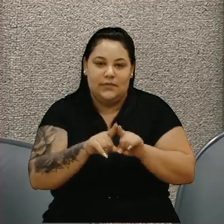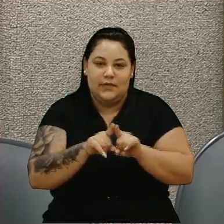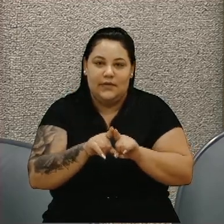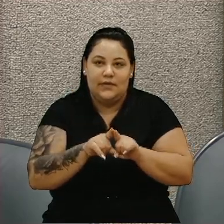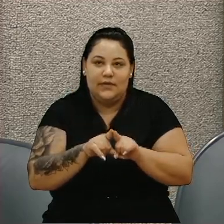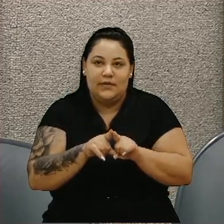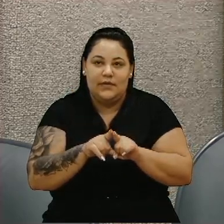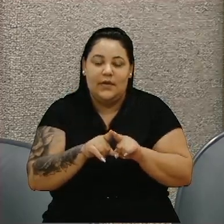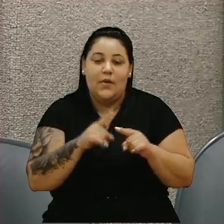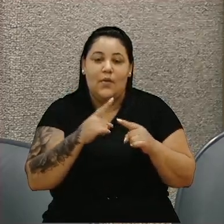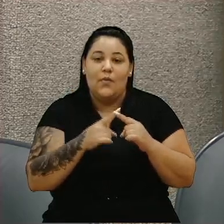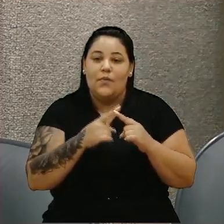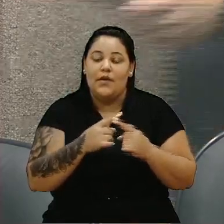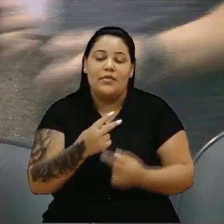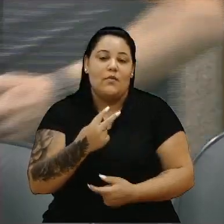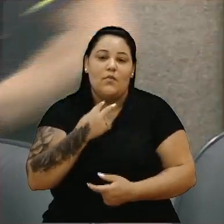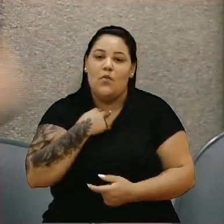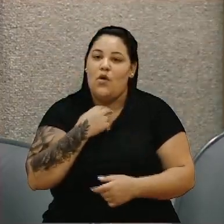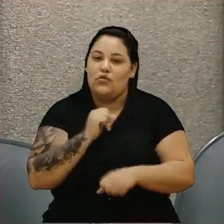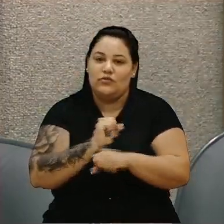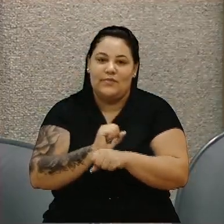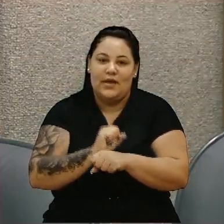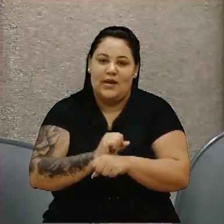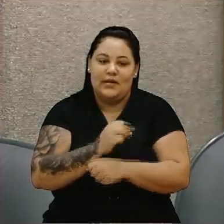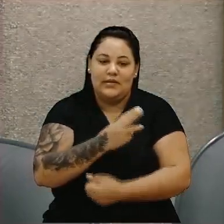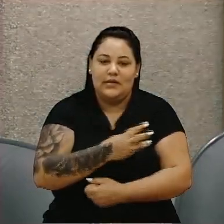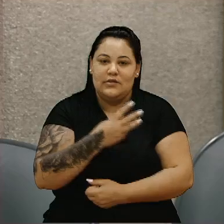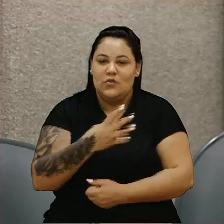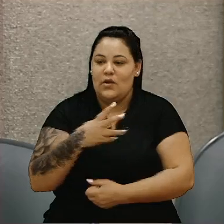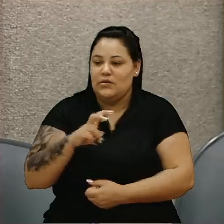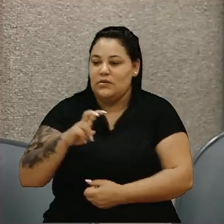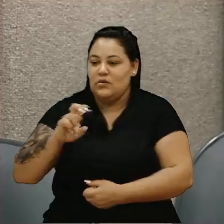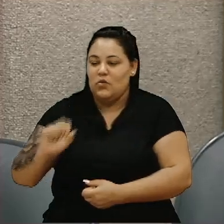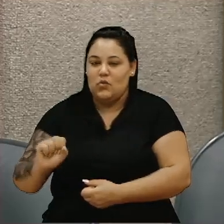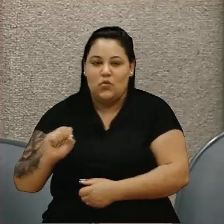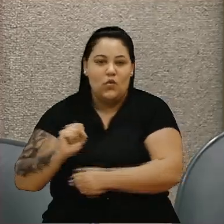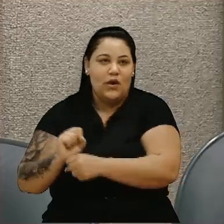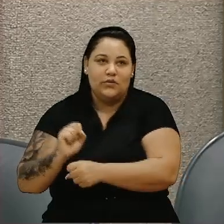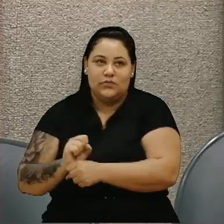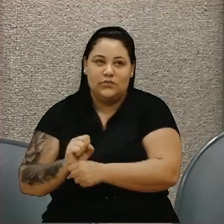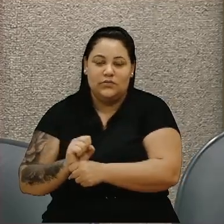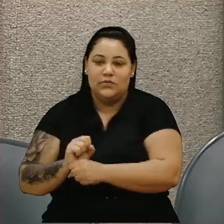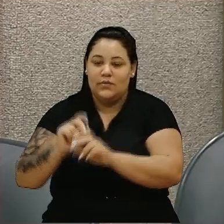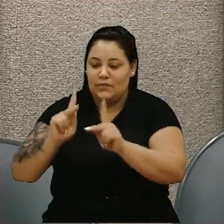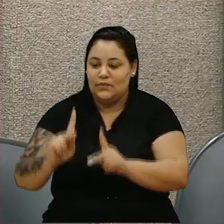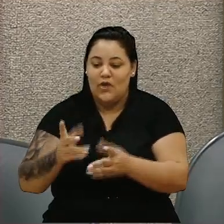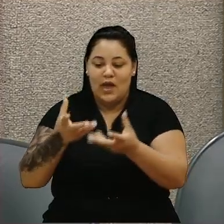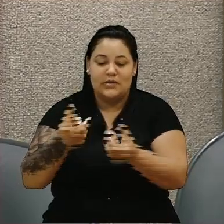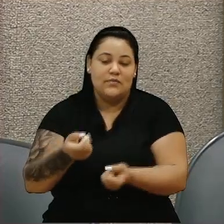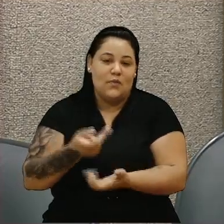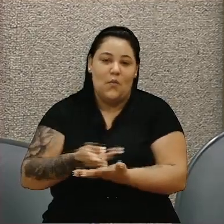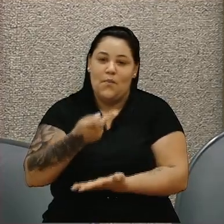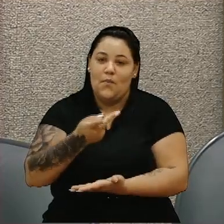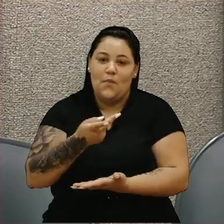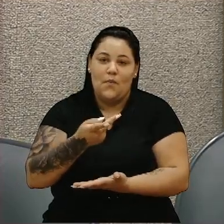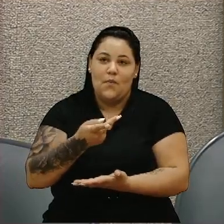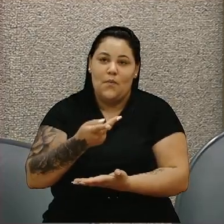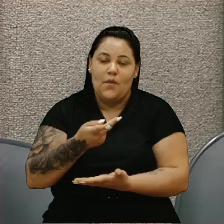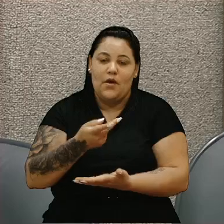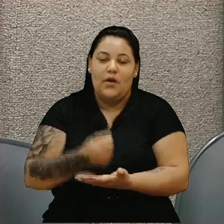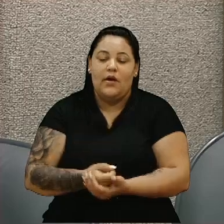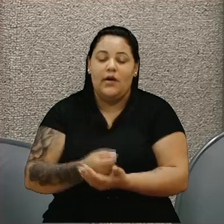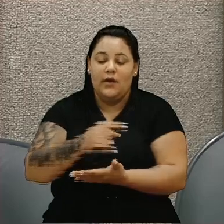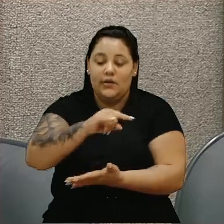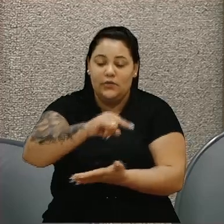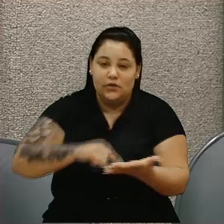Porque não se pode esperar 3, 4, 5 anos para a pessoa receber um título de propriedade do